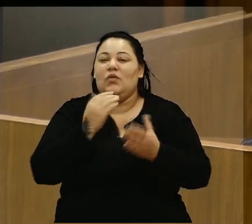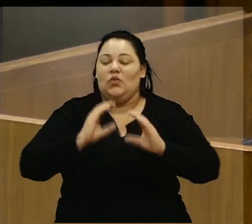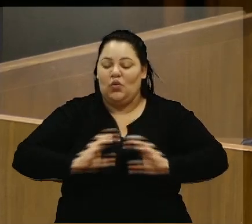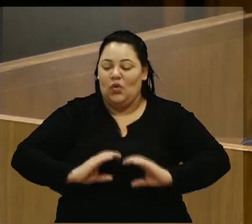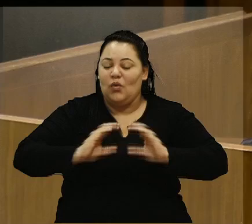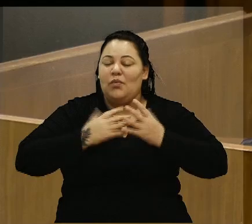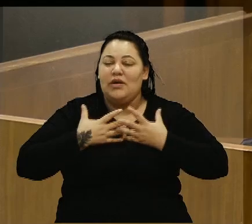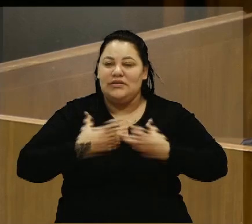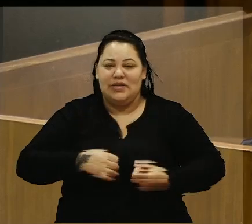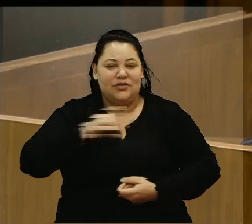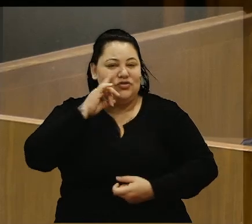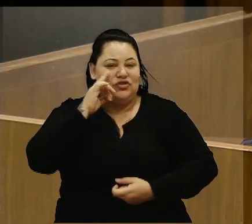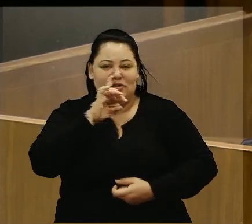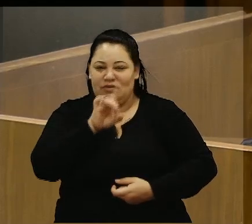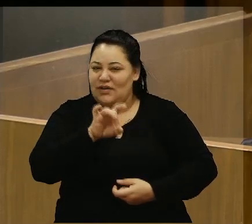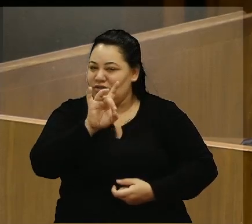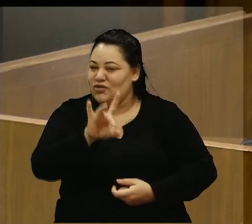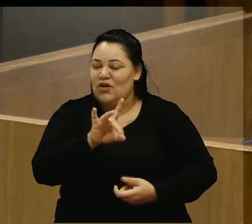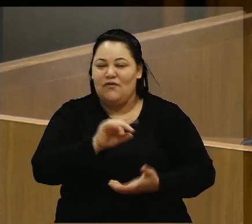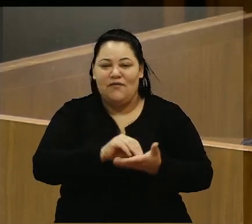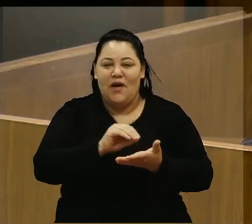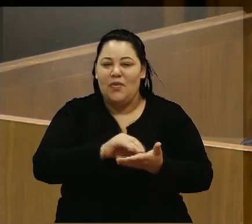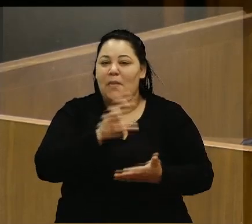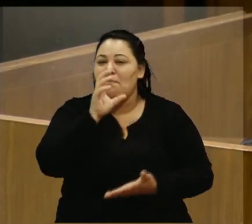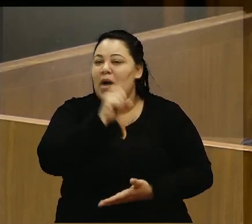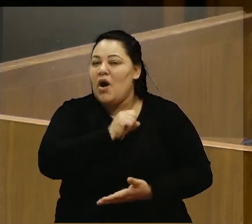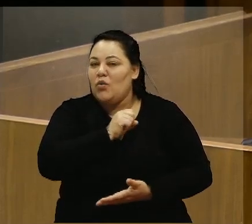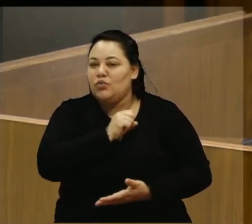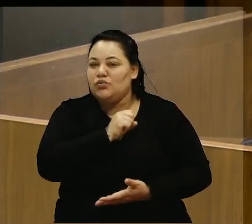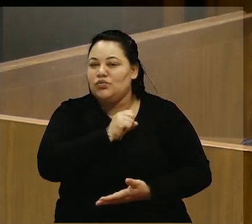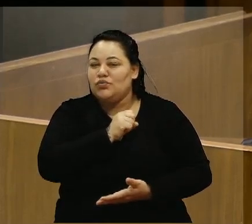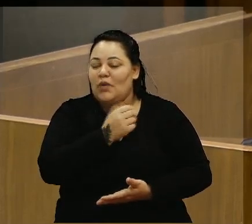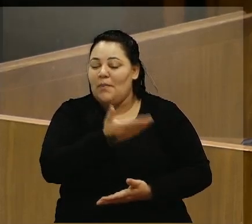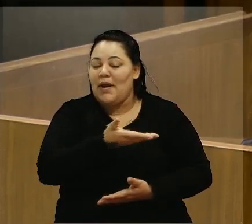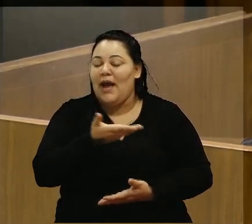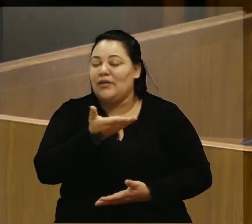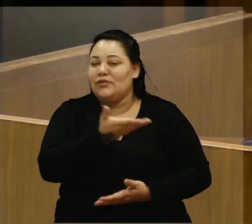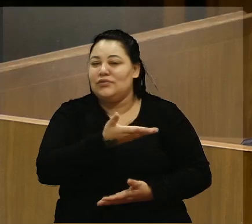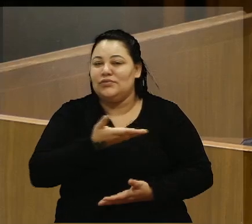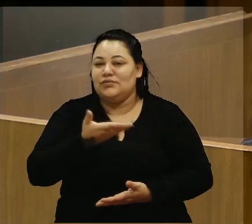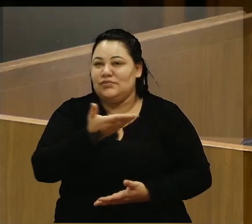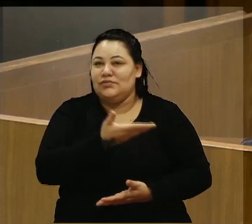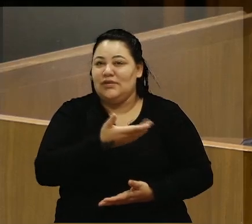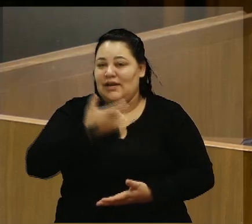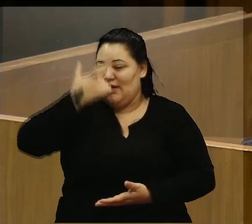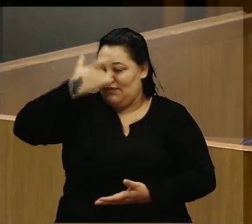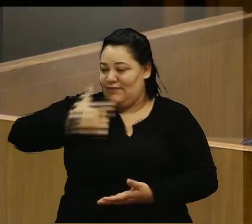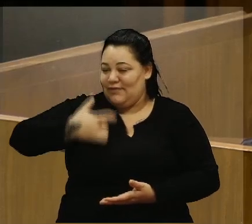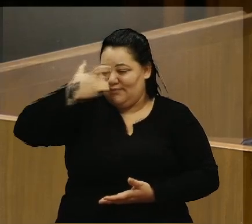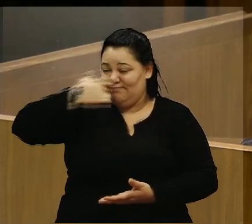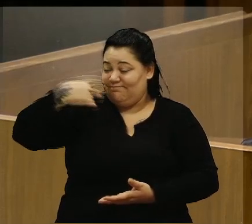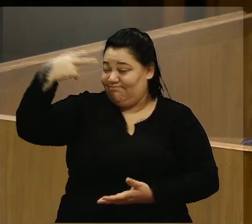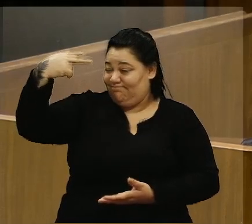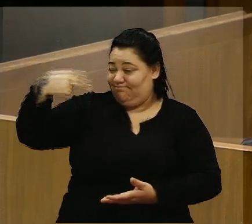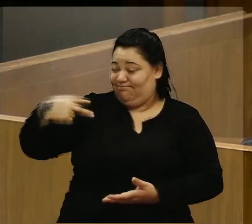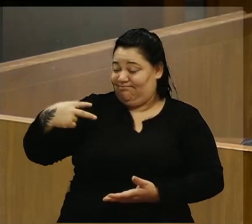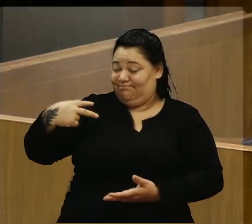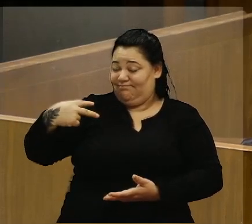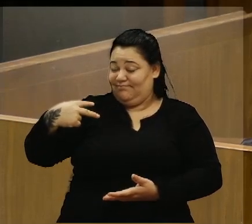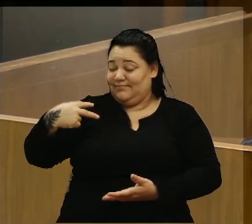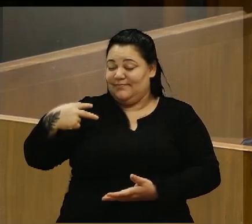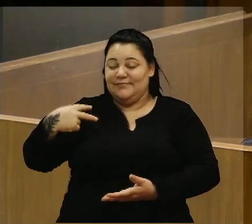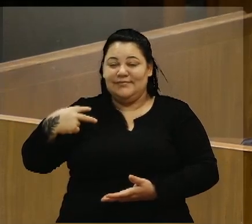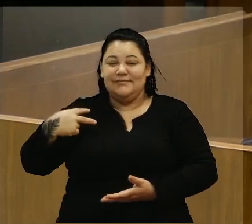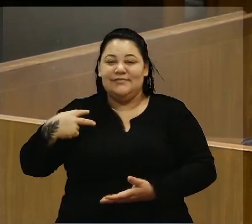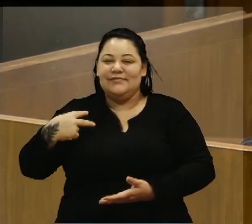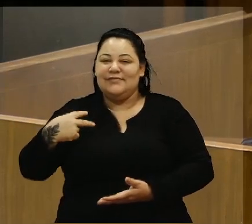dia. Não é só falta de pão ou de prato, é a dor de existir sem ser visto. E viver num país ingrato, onde